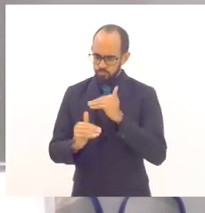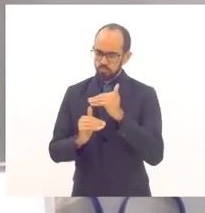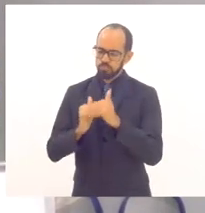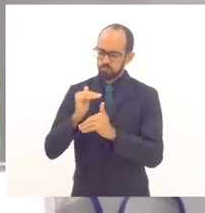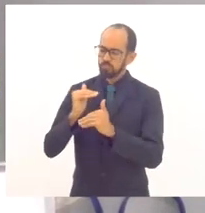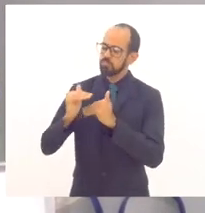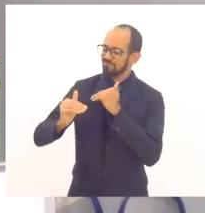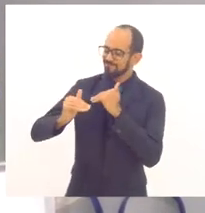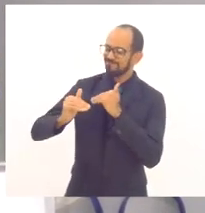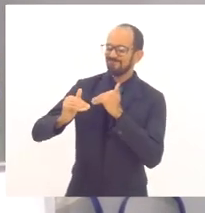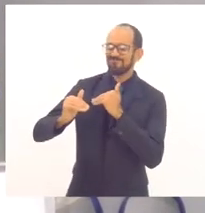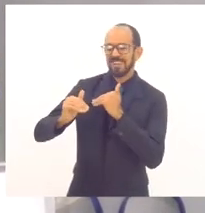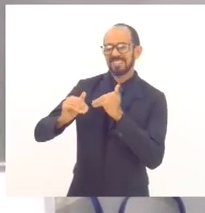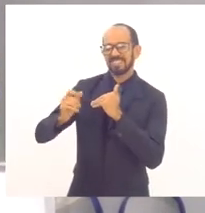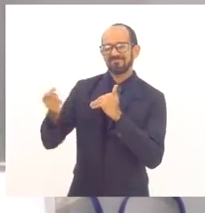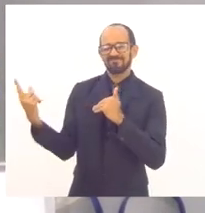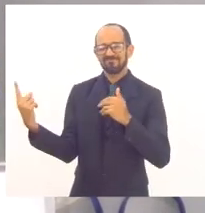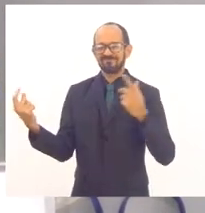e acolá,